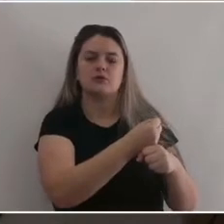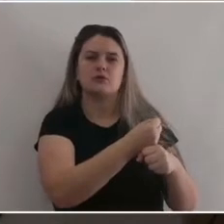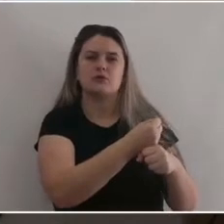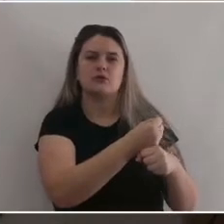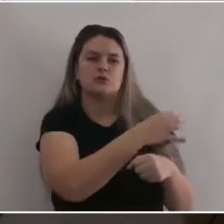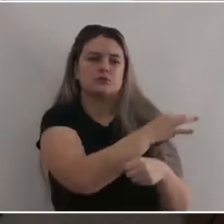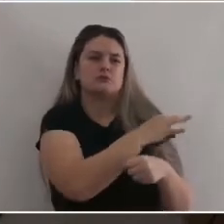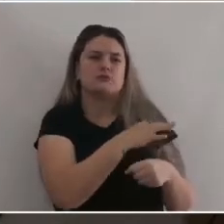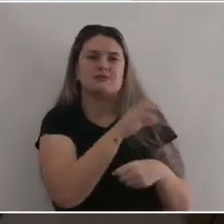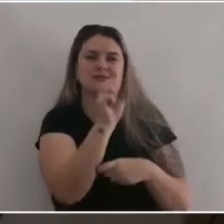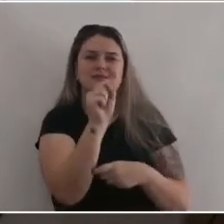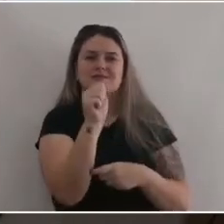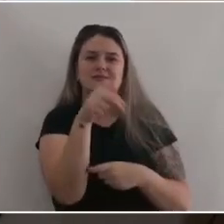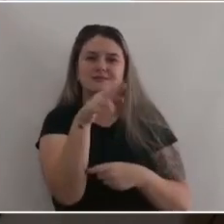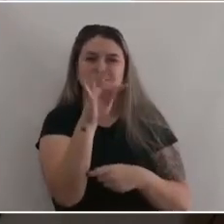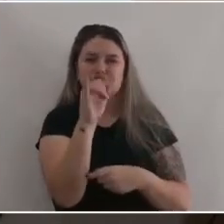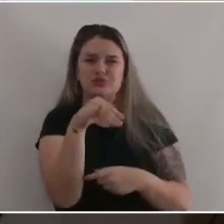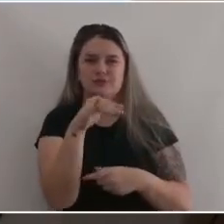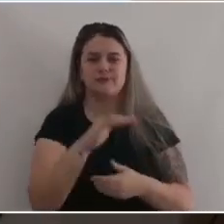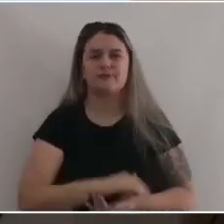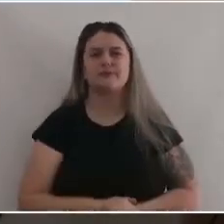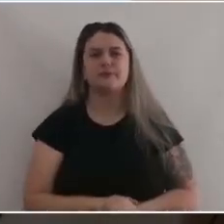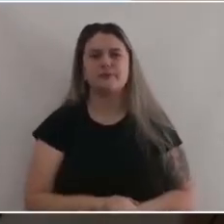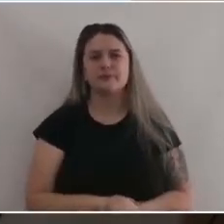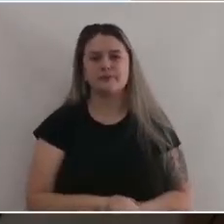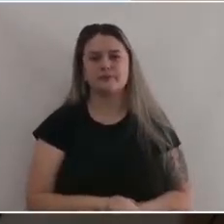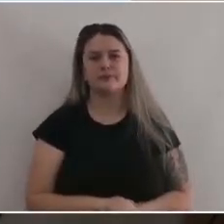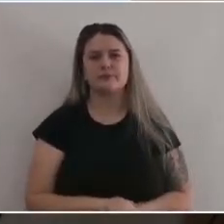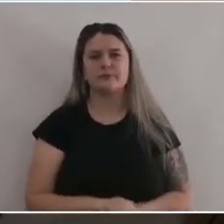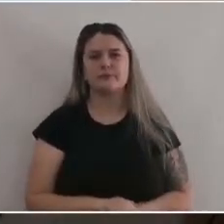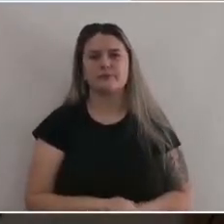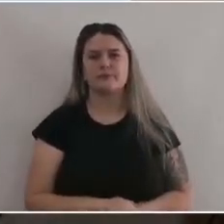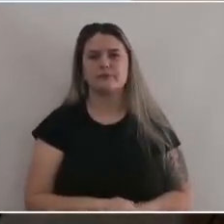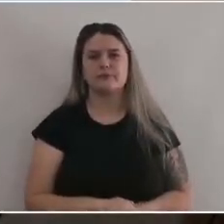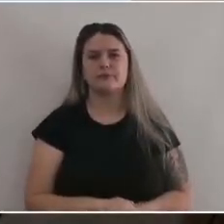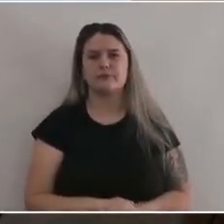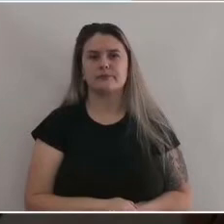mandato, no caso, 2017 e 2020.